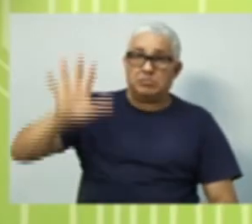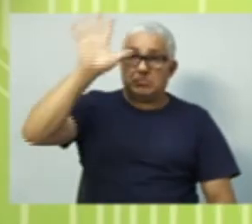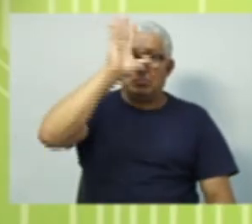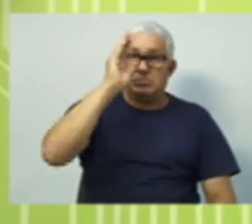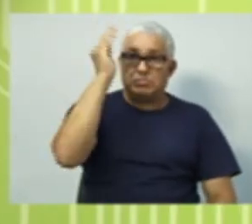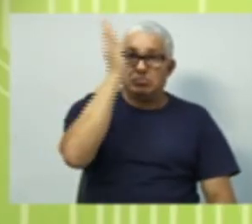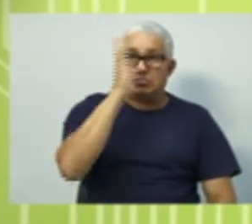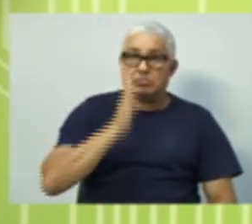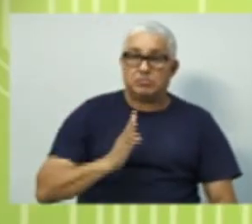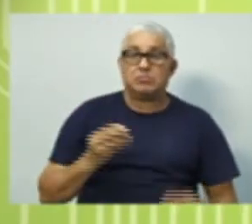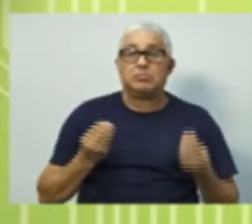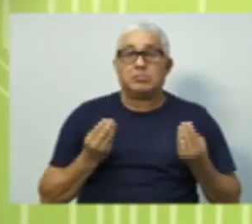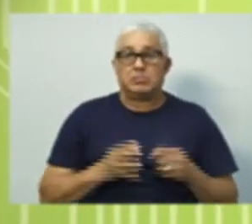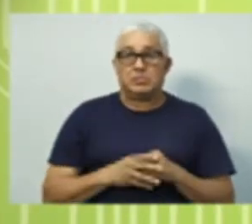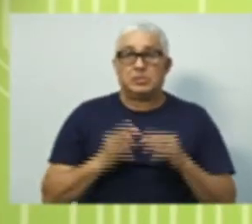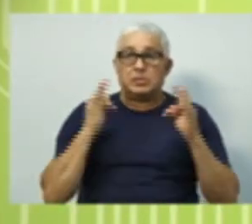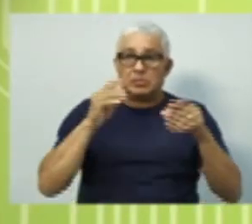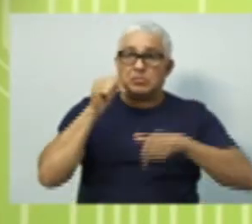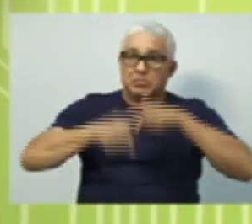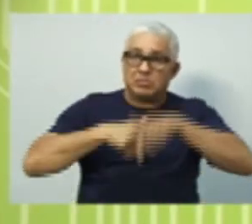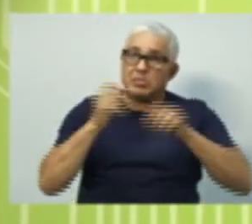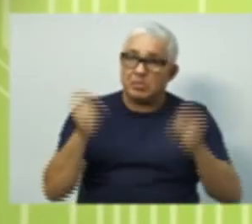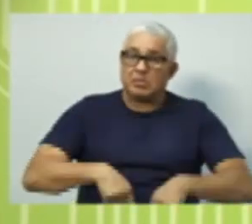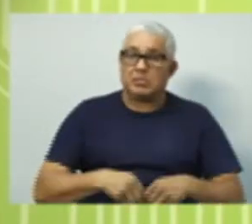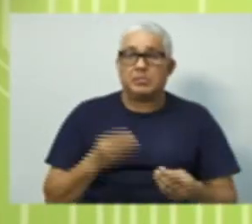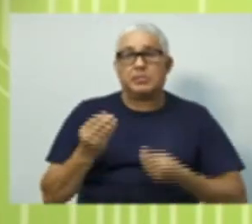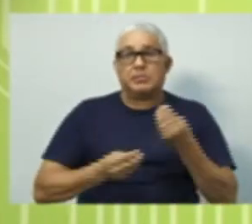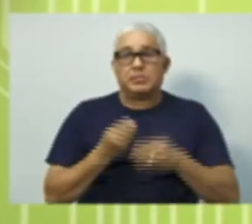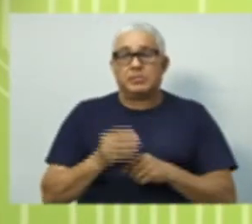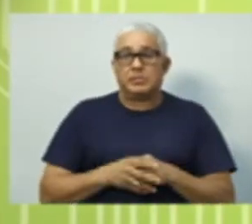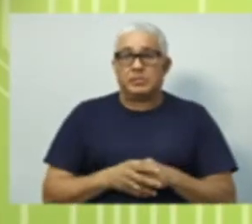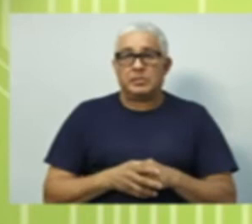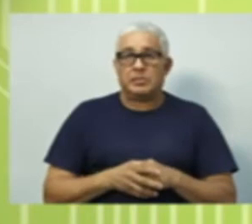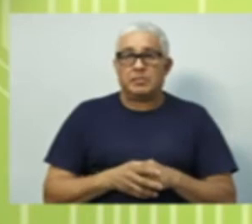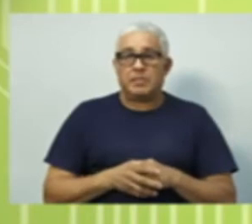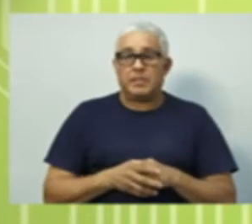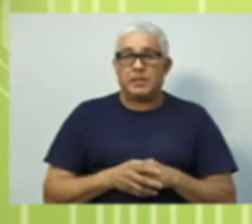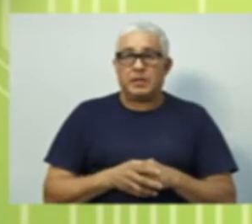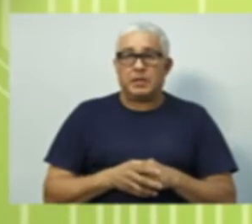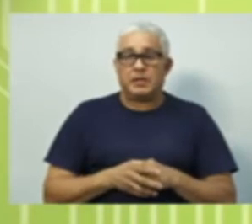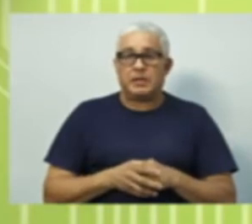isso. Vai lá, Rogério. A segunda questão.